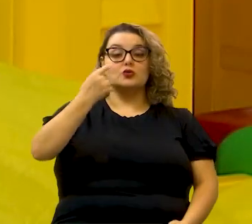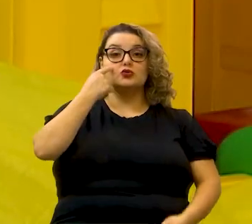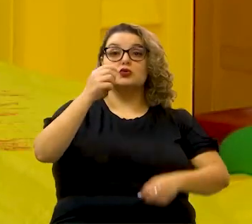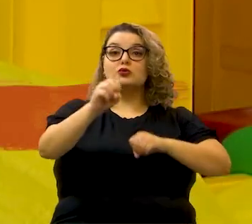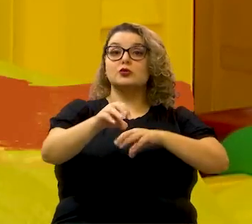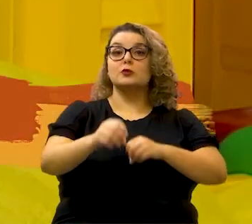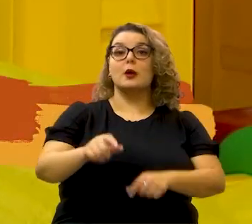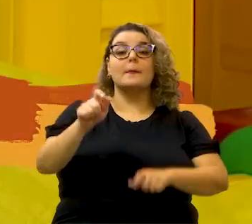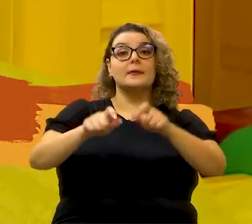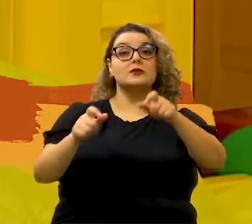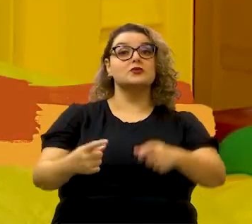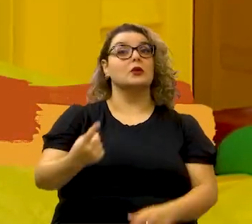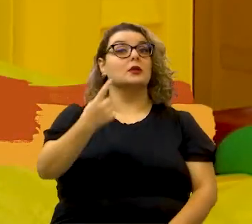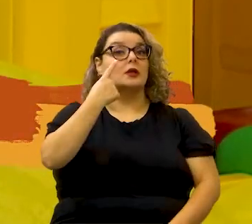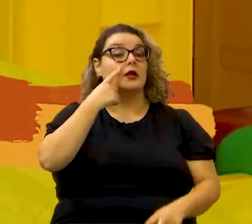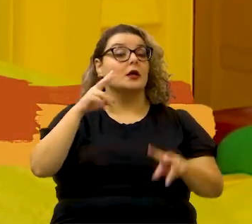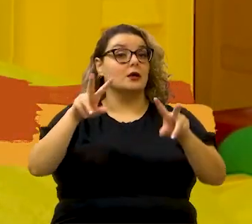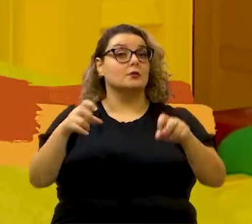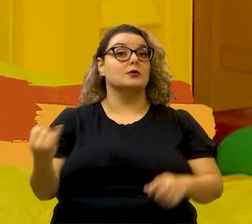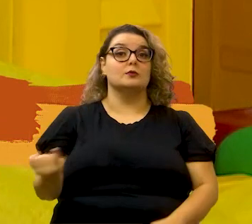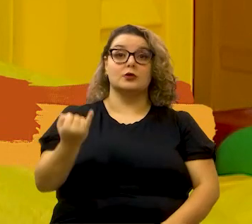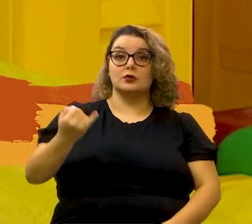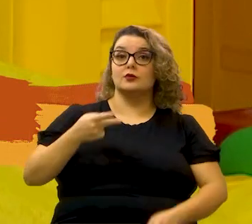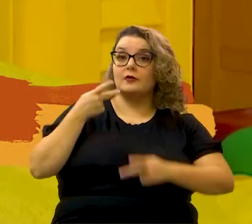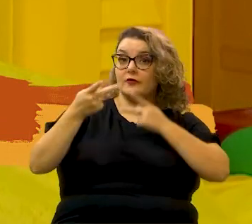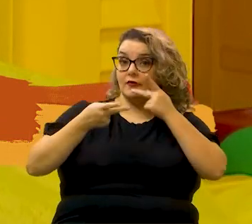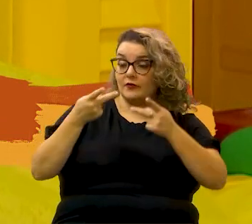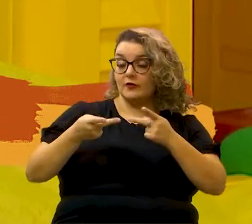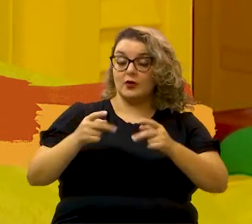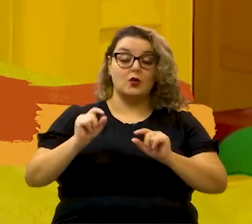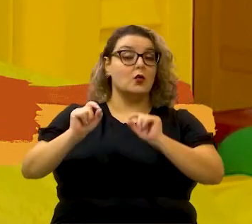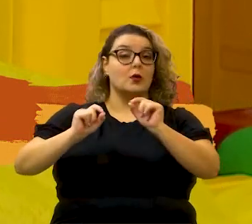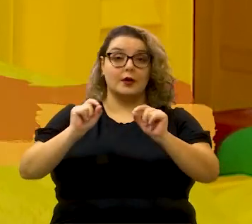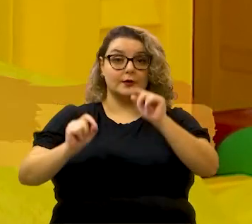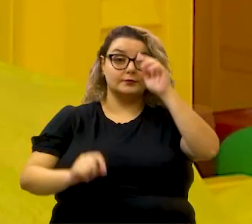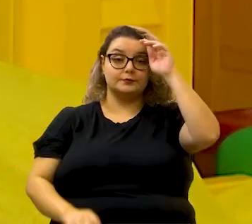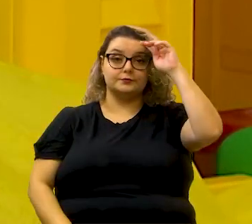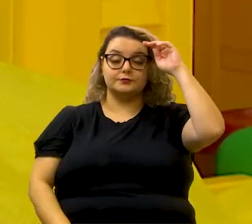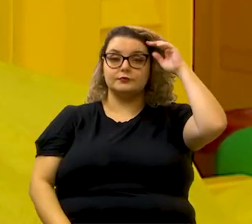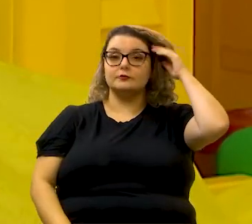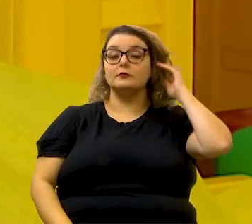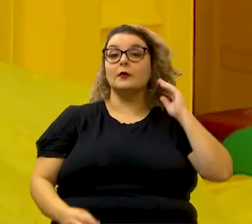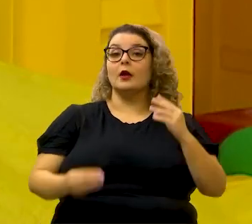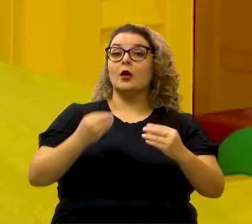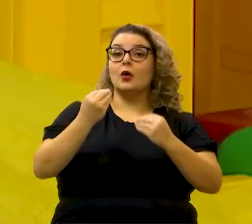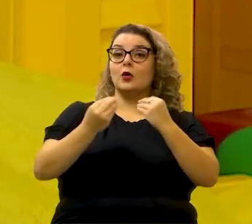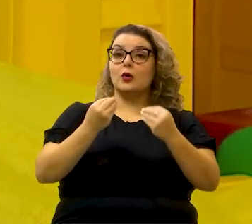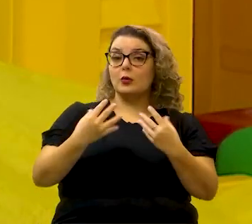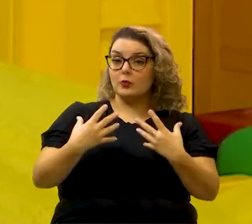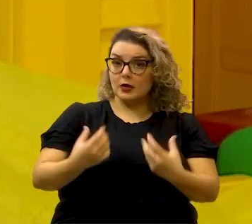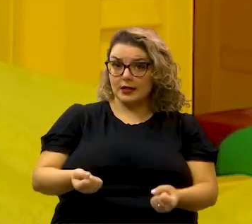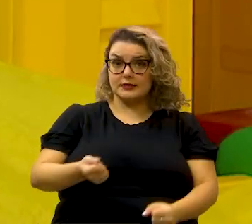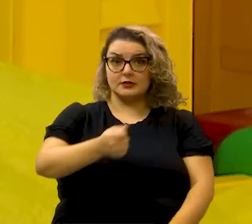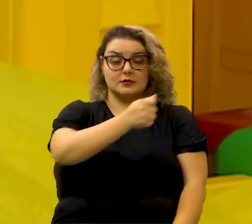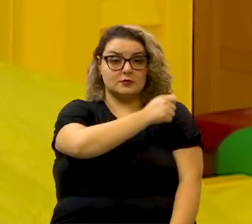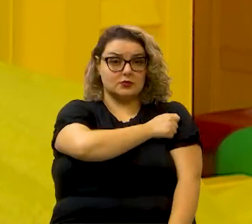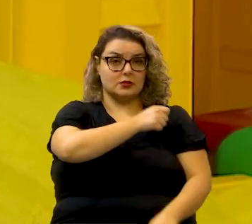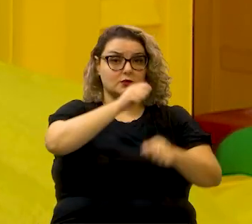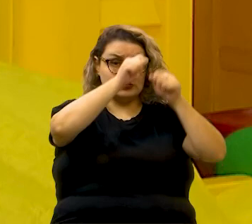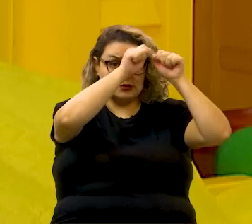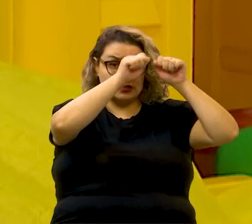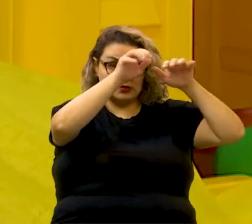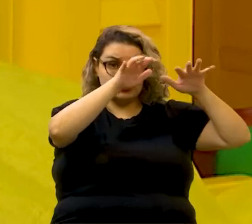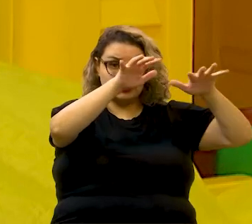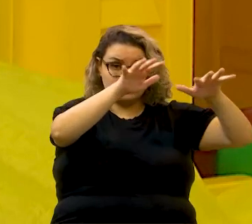ao quadro de Olho na Educação e olha só, pessoal, que assunto importante. A gente vai abordar a seguinte questão: como receber nas escolas